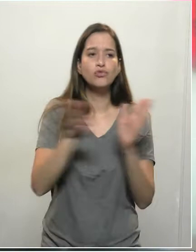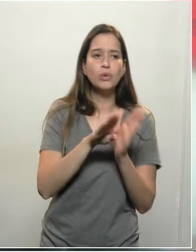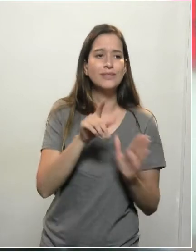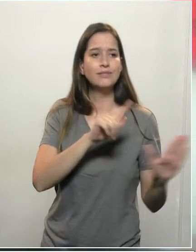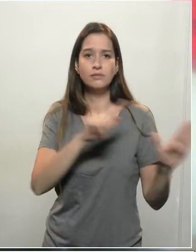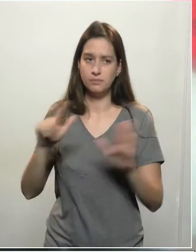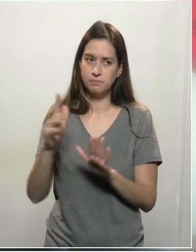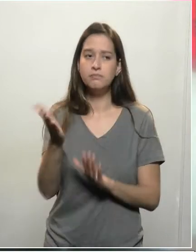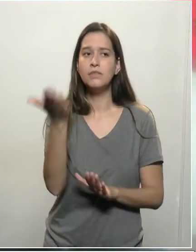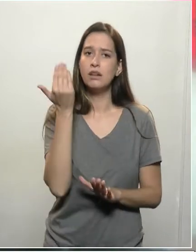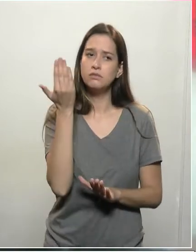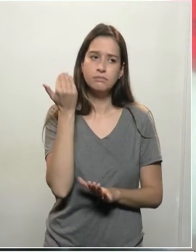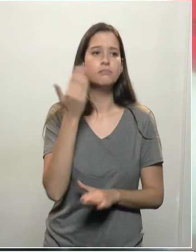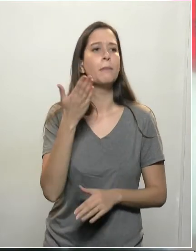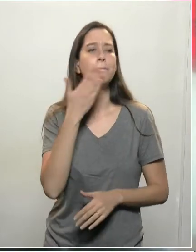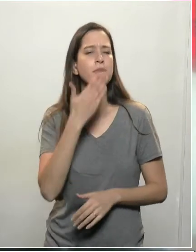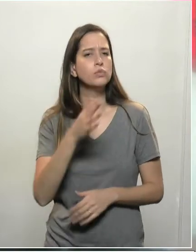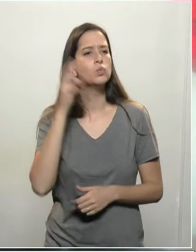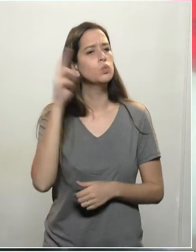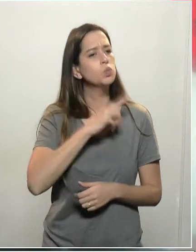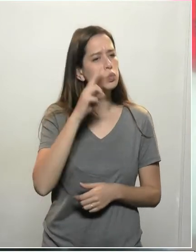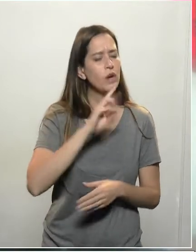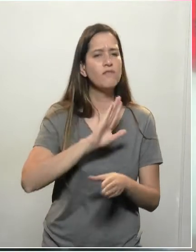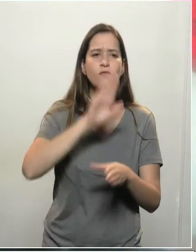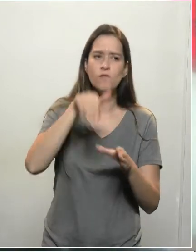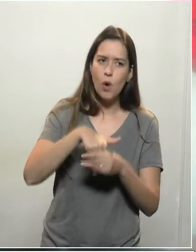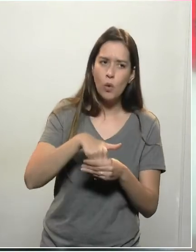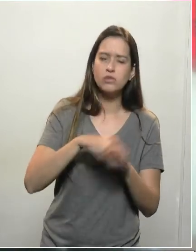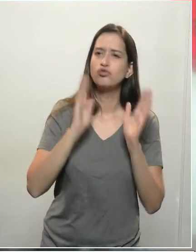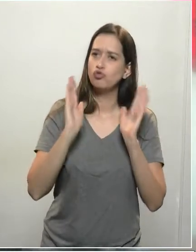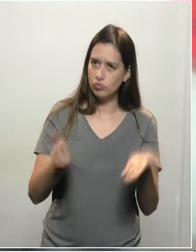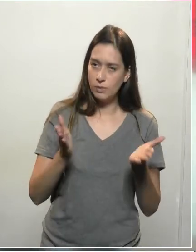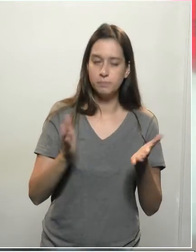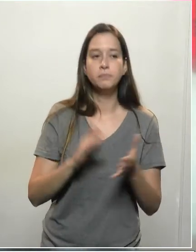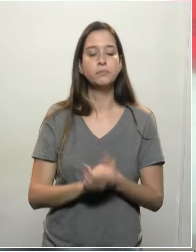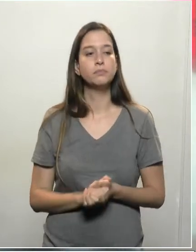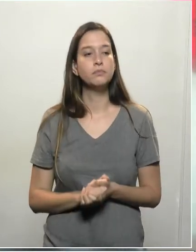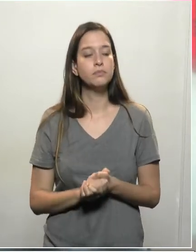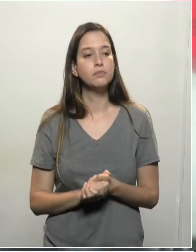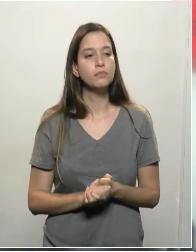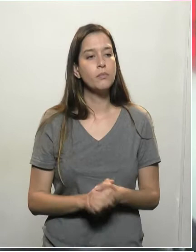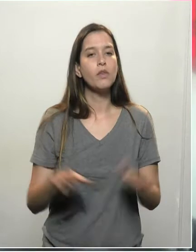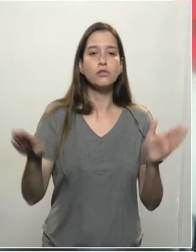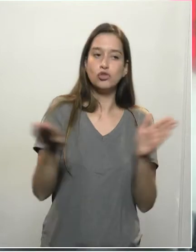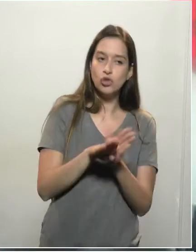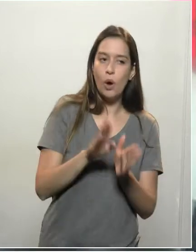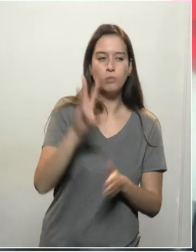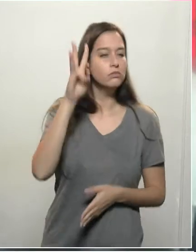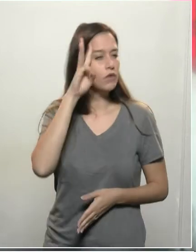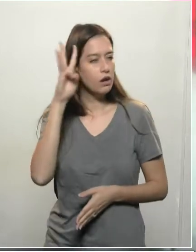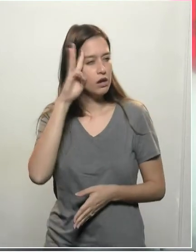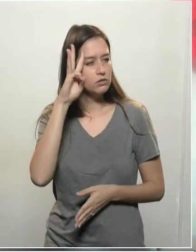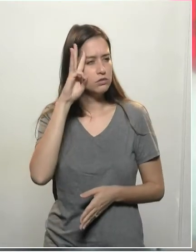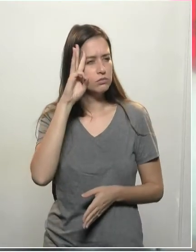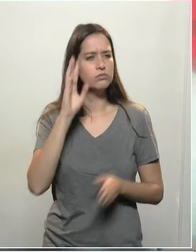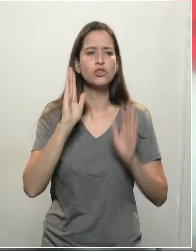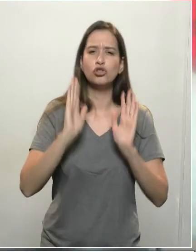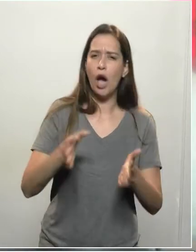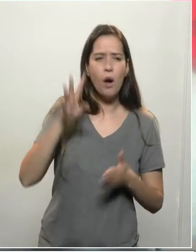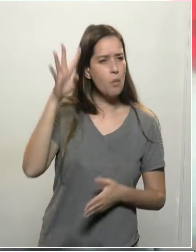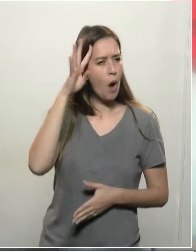urgência, já foi colocado em votação, chegou na terça, na quarta-feira foi colocado em votação. Ontem foi aprovada a